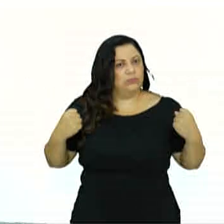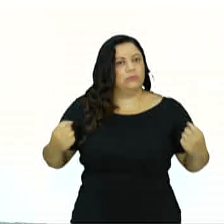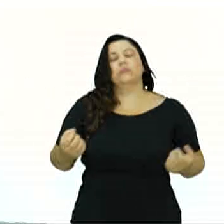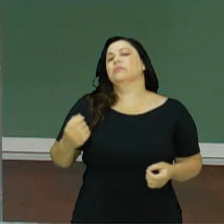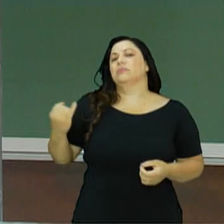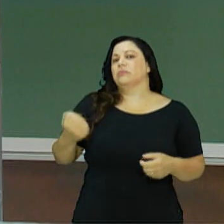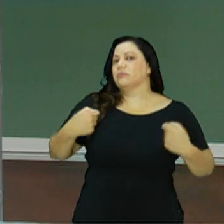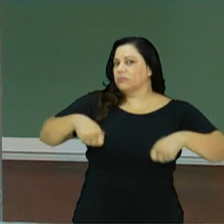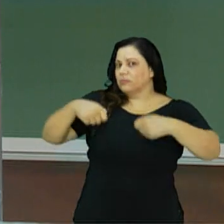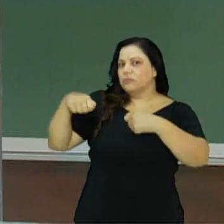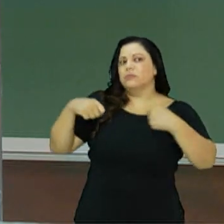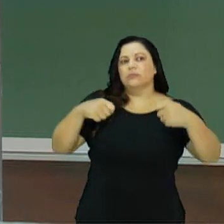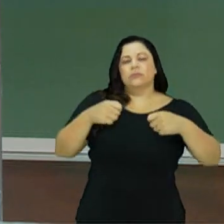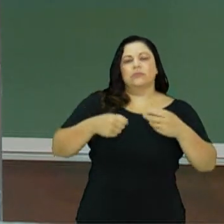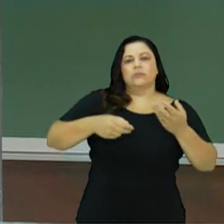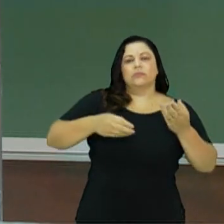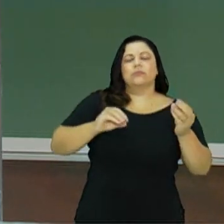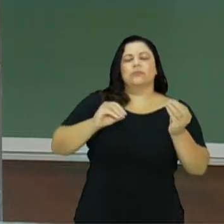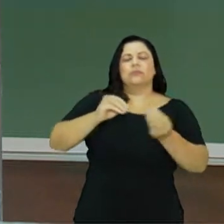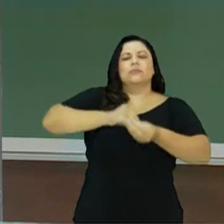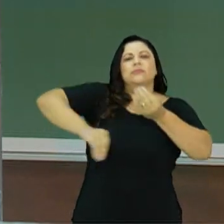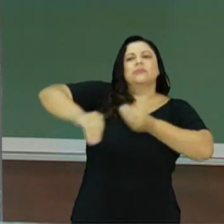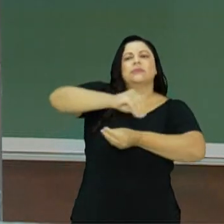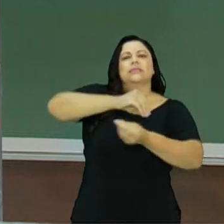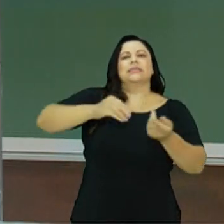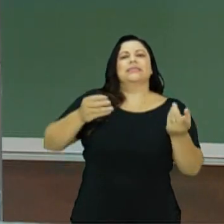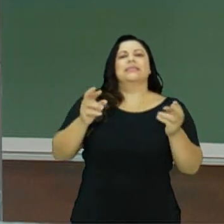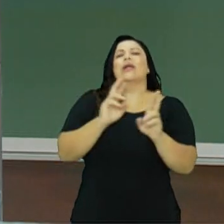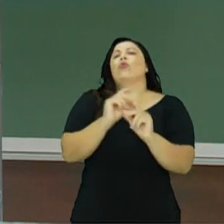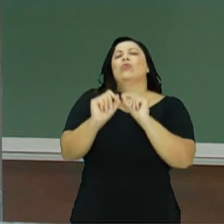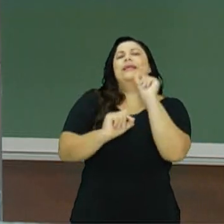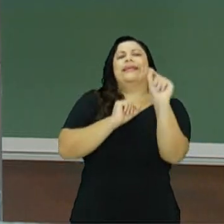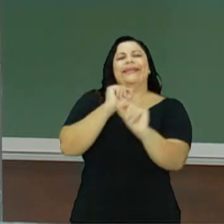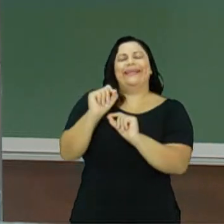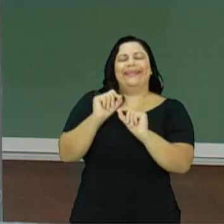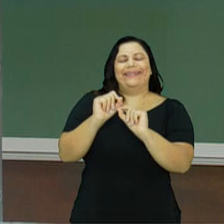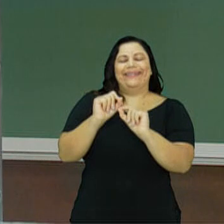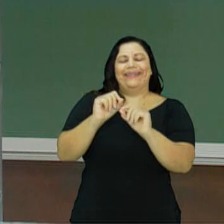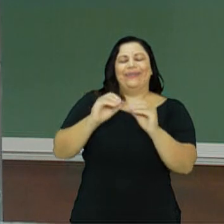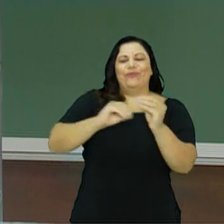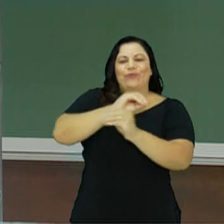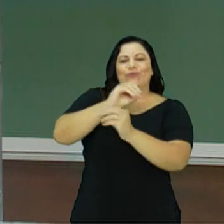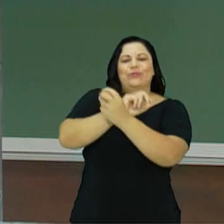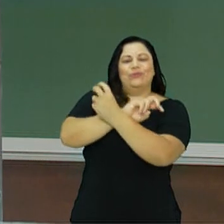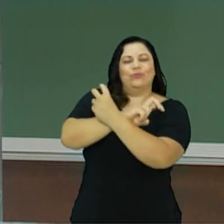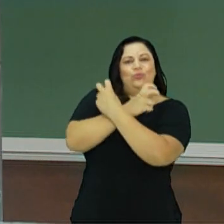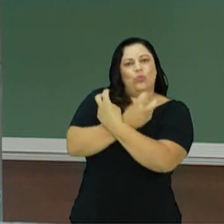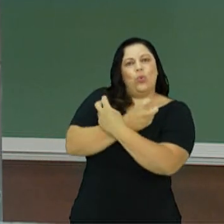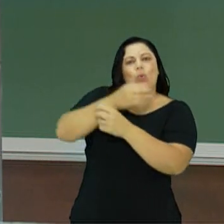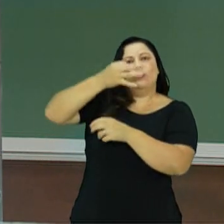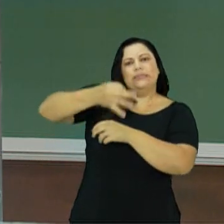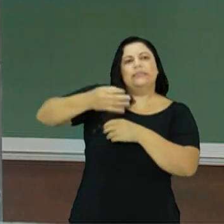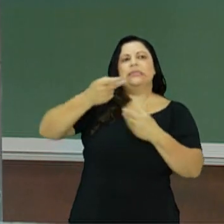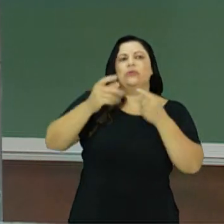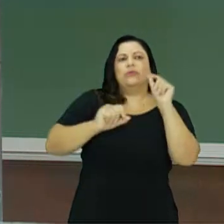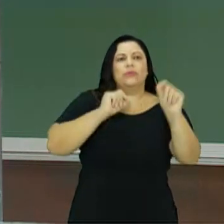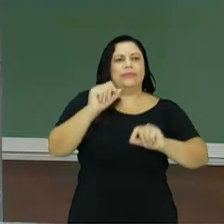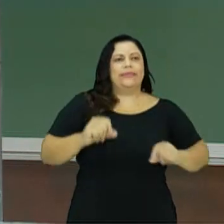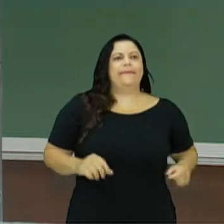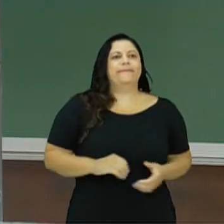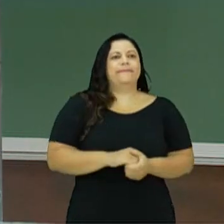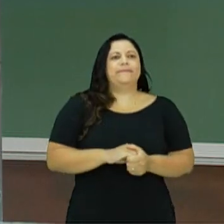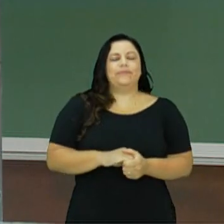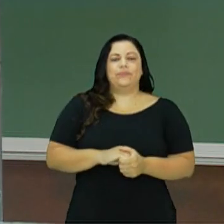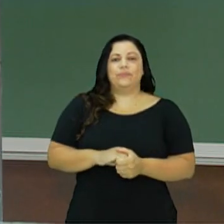vários fatores envolvidos na formação do osso, é correto afirmar que, letra A fixação do cálcio no